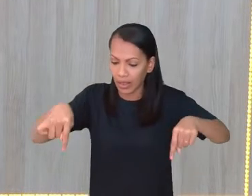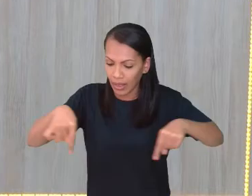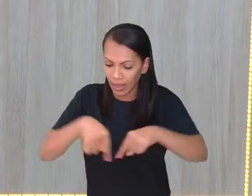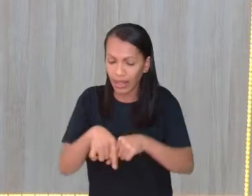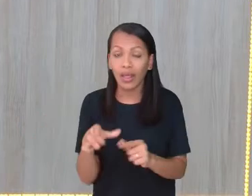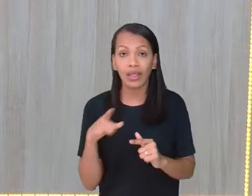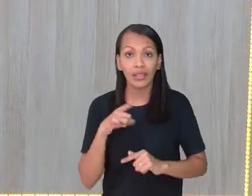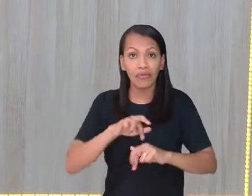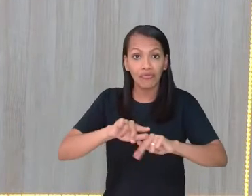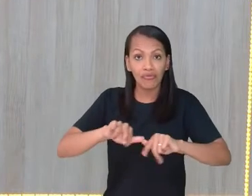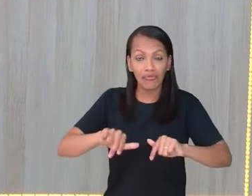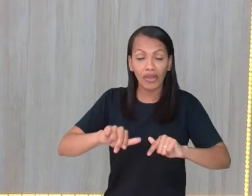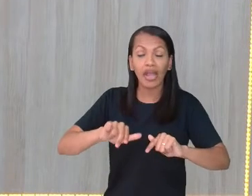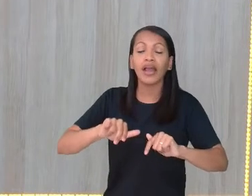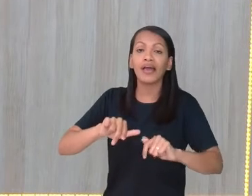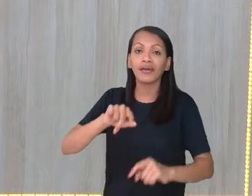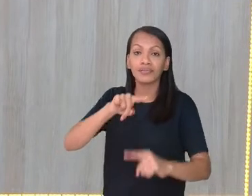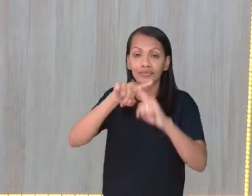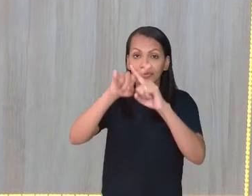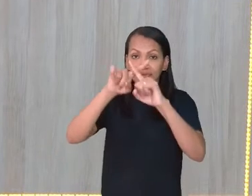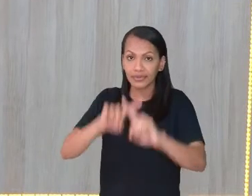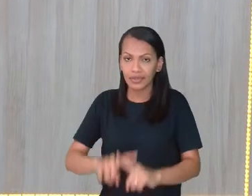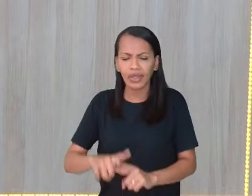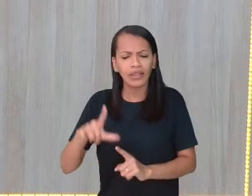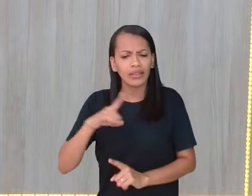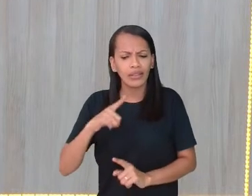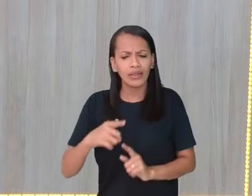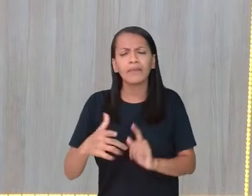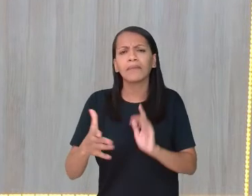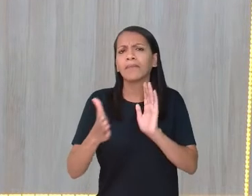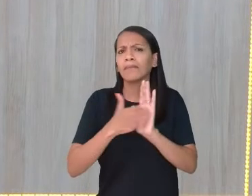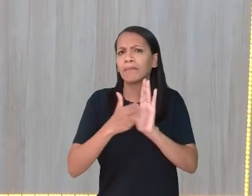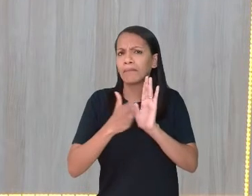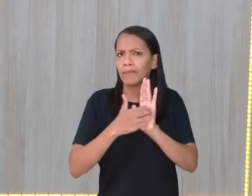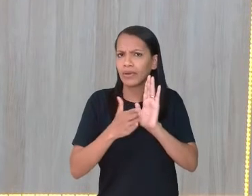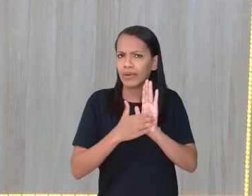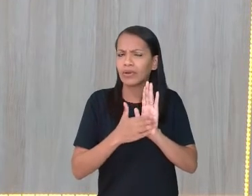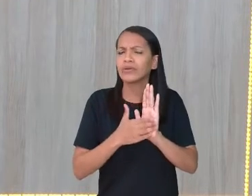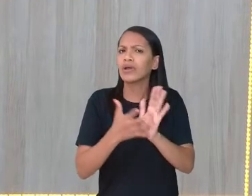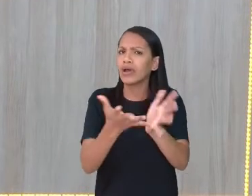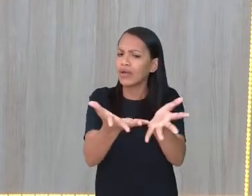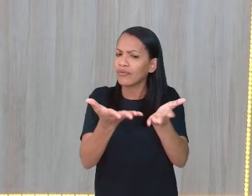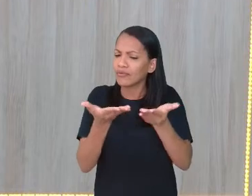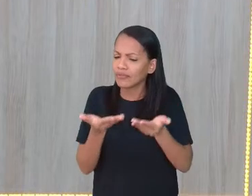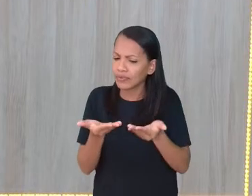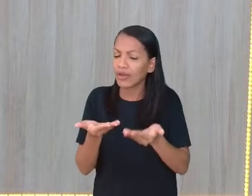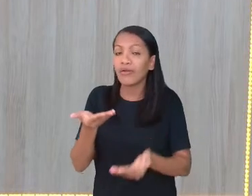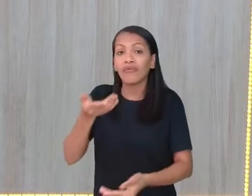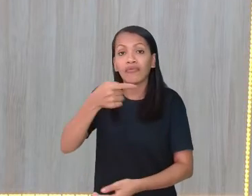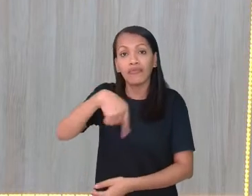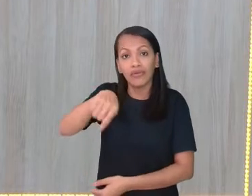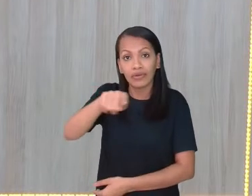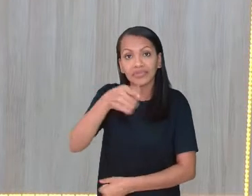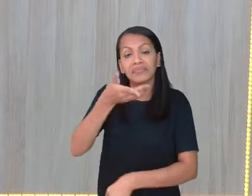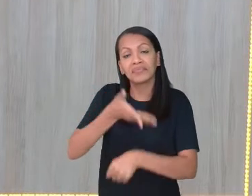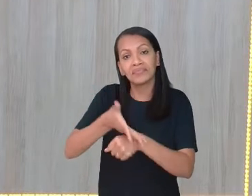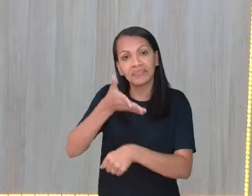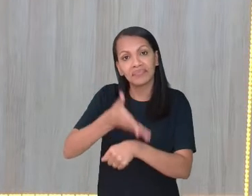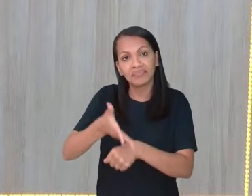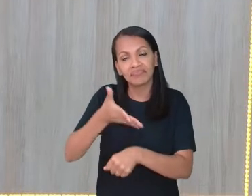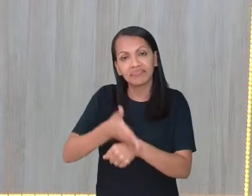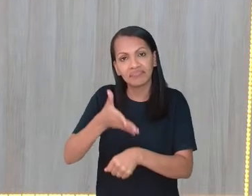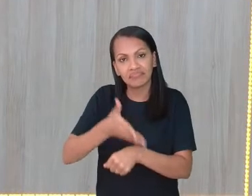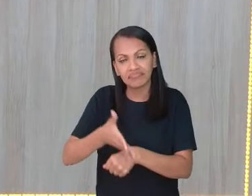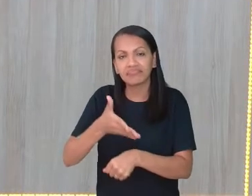campeonatos. Lá também existem projetos que recebem vocês, né, para praticar de atletismo. Também